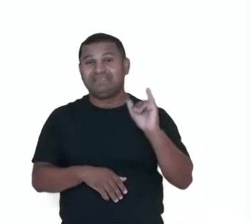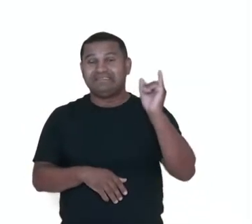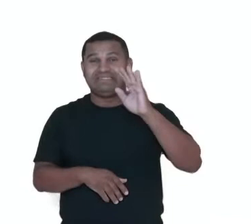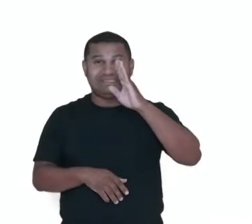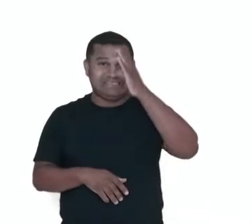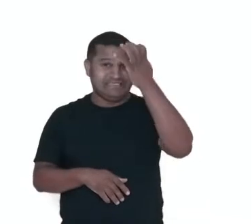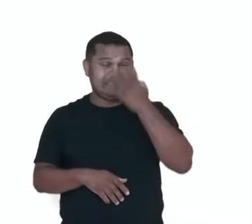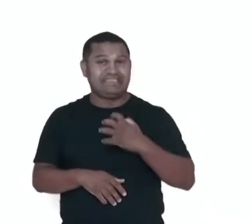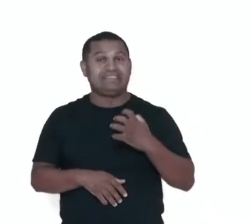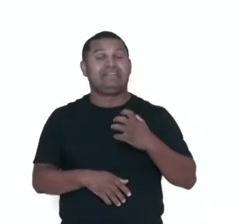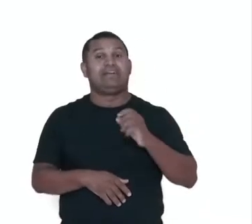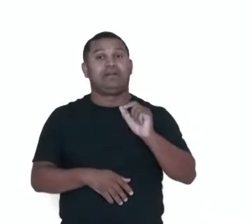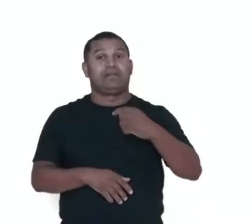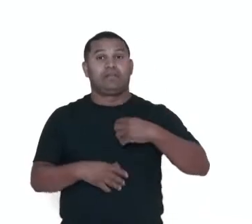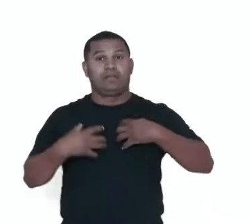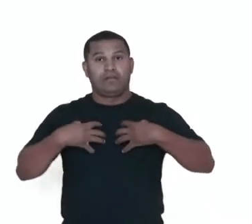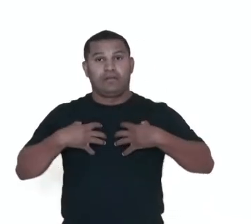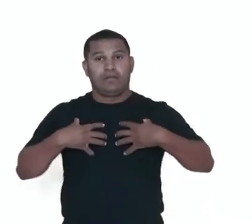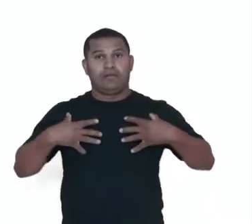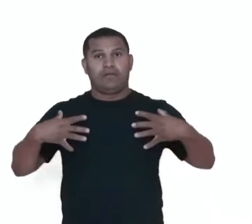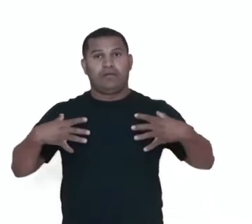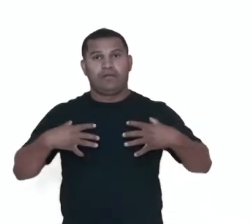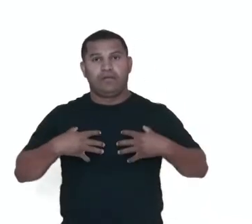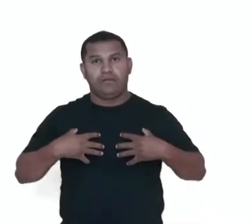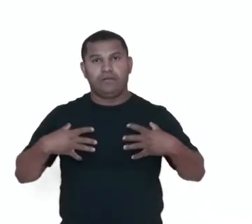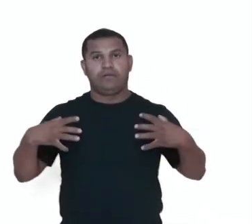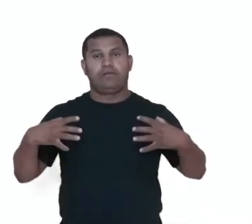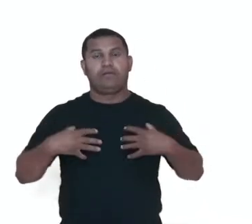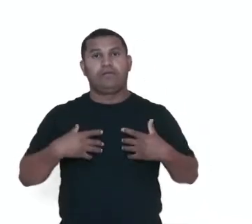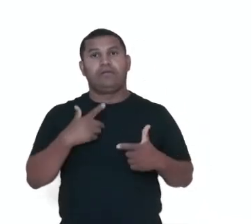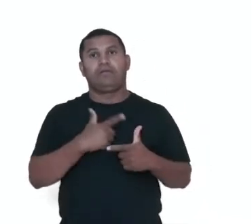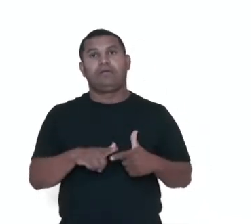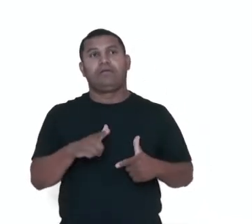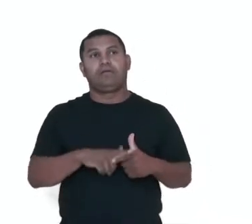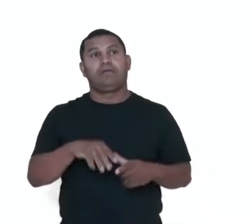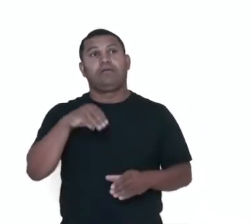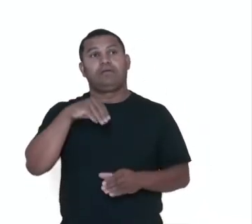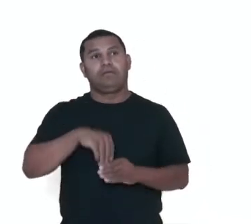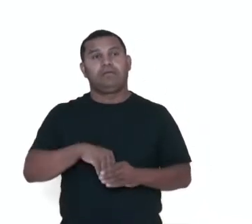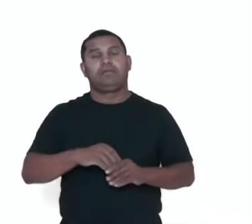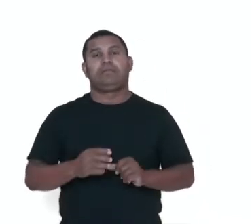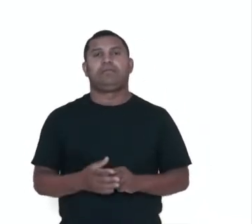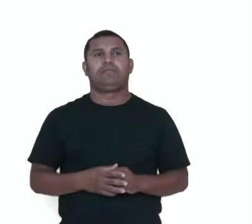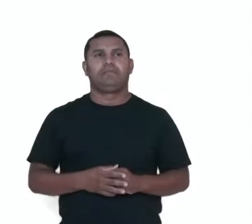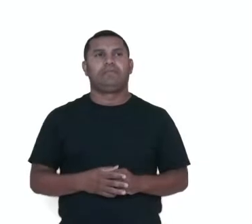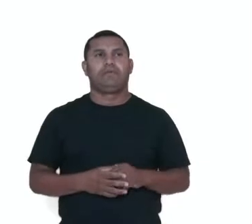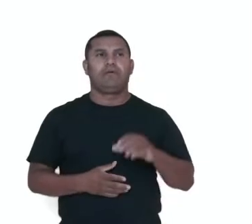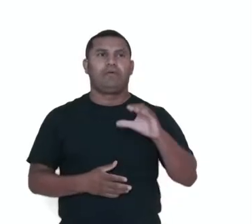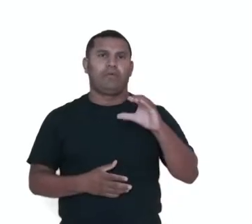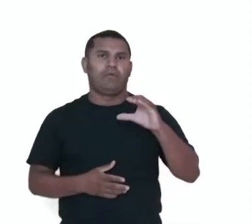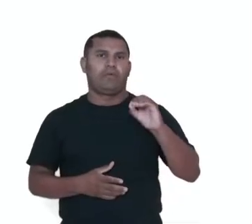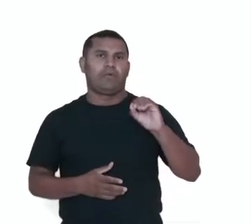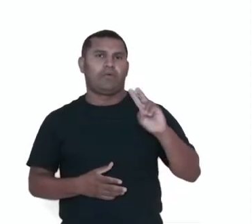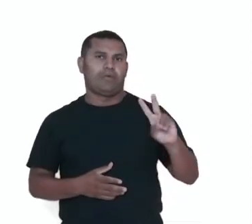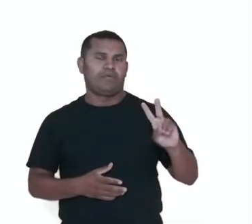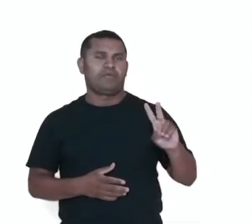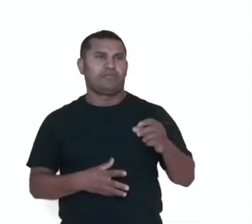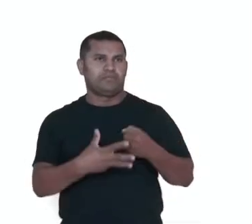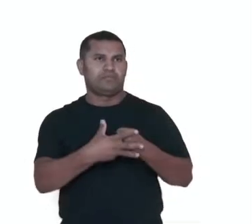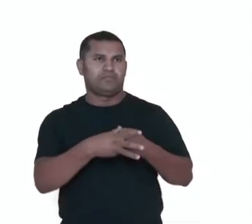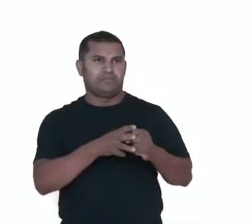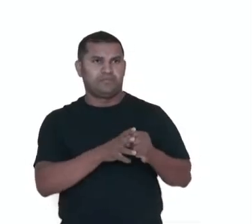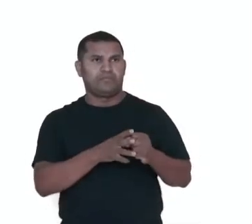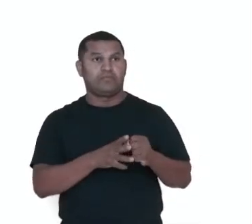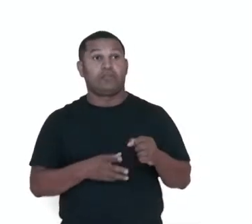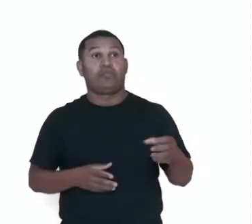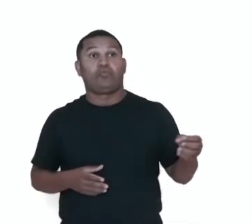por ocasionar as principais síndromes respiratórias agudas é o coronavírus, que é o COVID, né? E o novo tipo agora